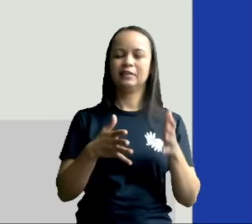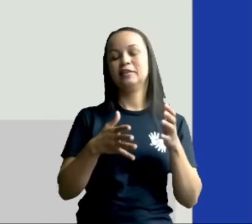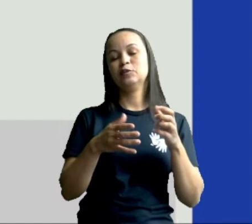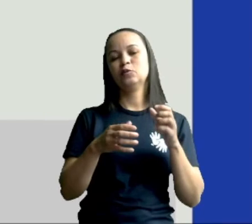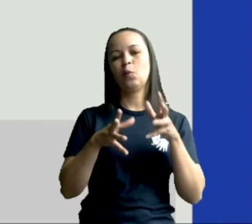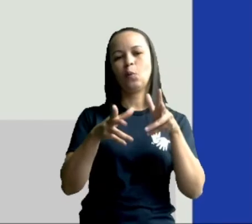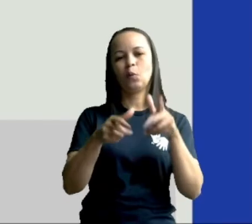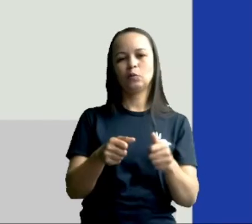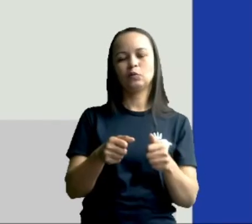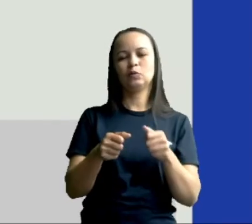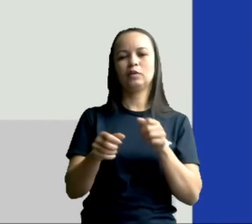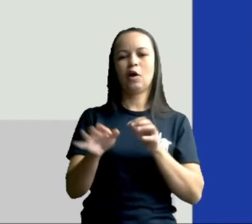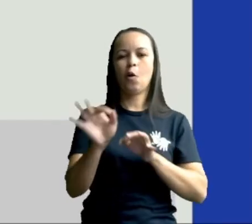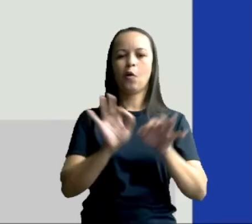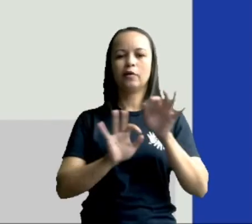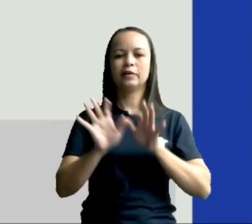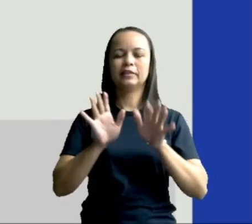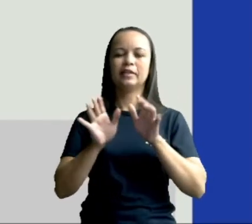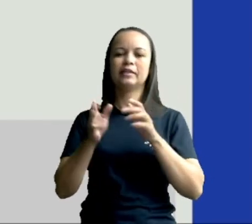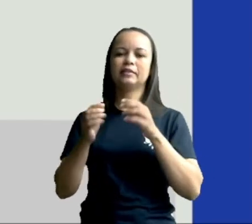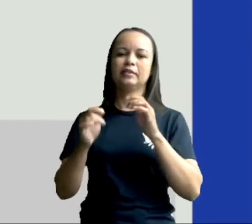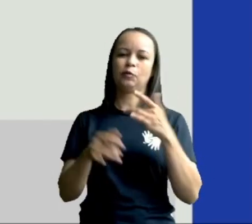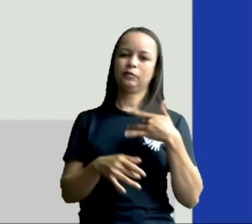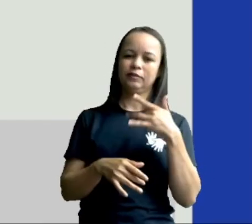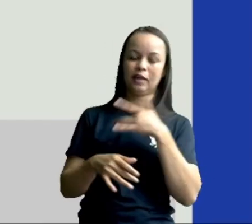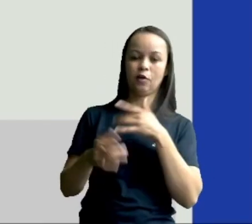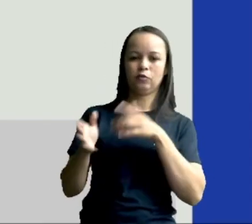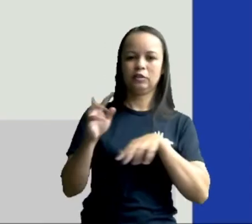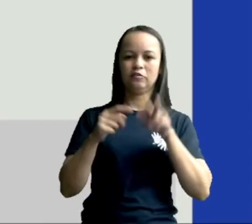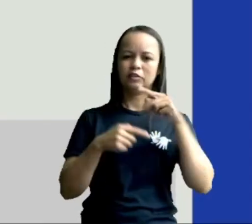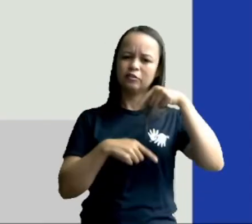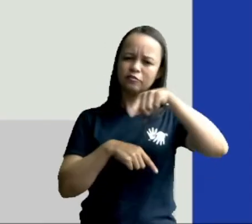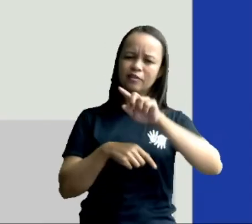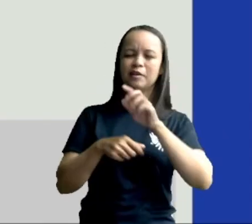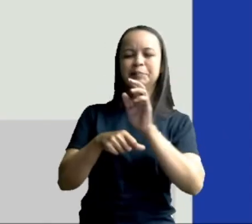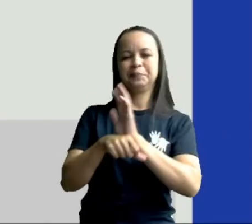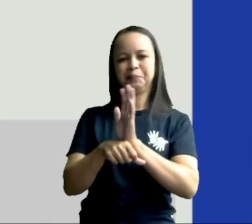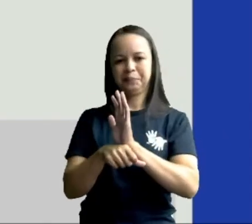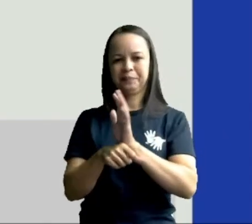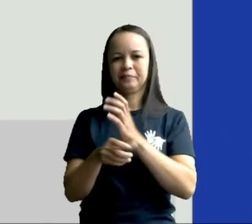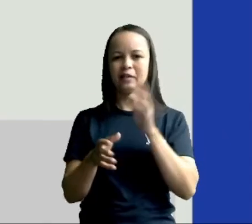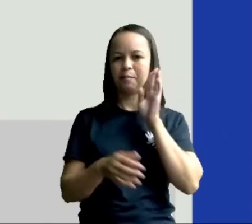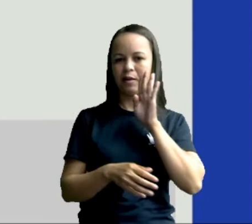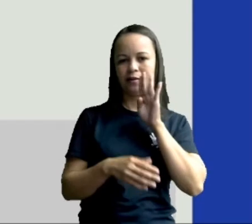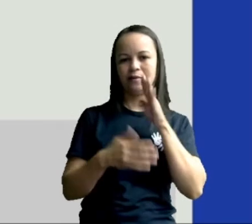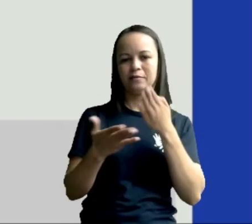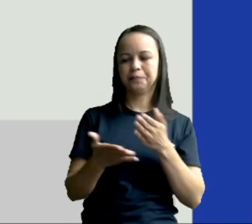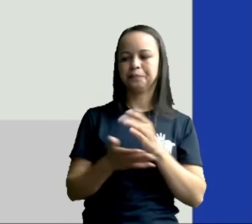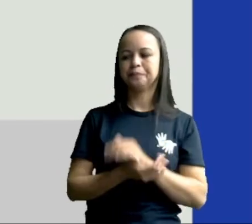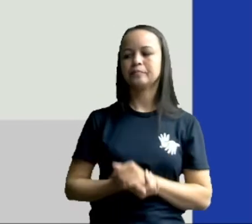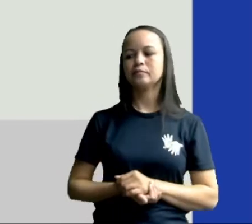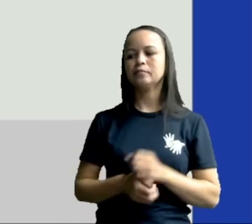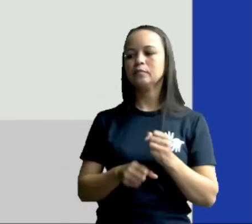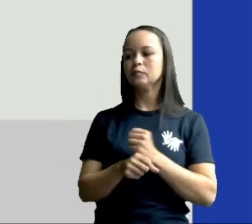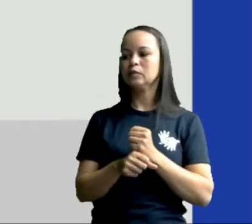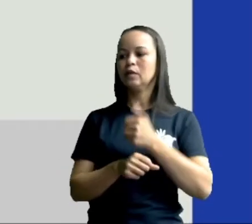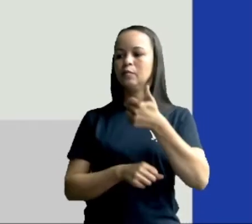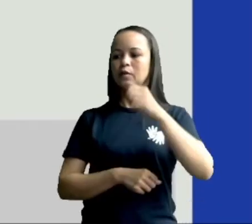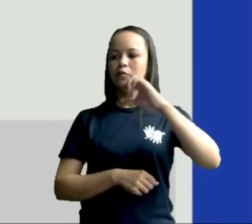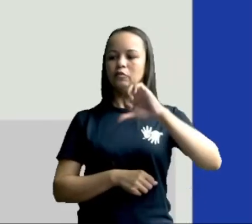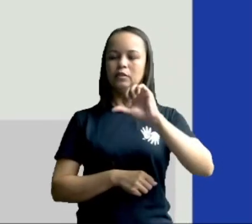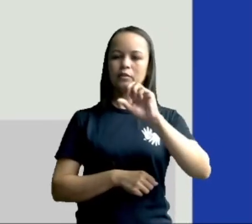protocolos. Depois, ó, dá uma ida aí no cinema para você ver como é legal. Em 1895, os irmãos